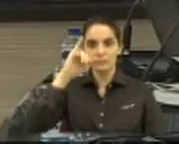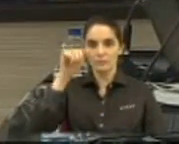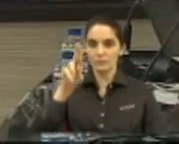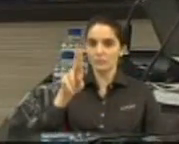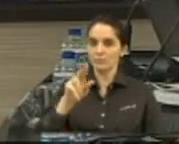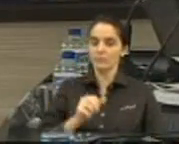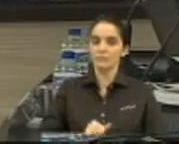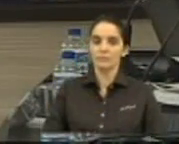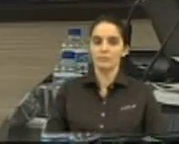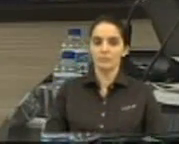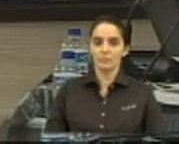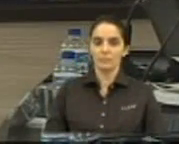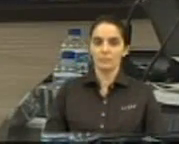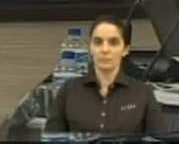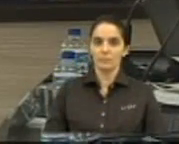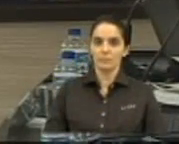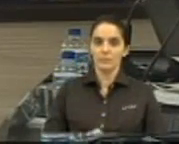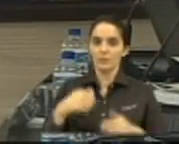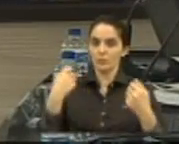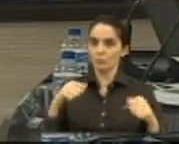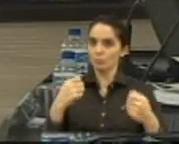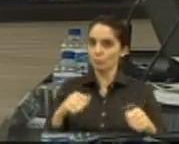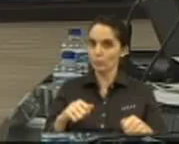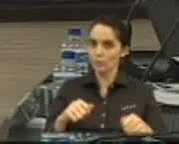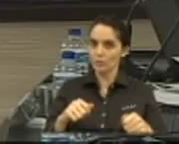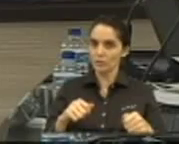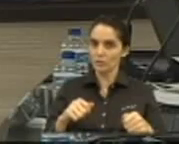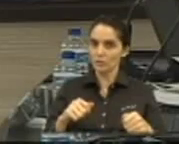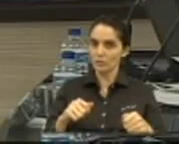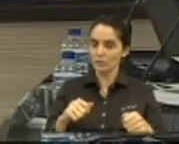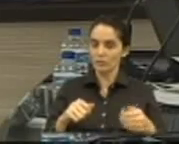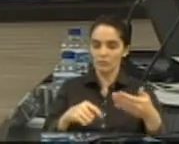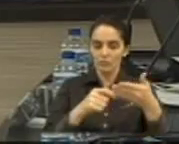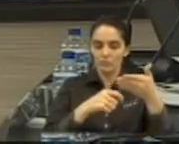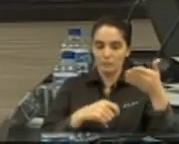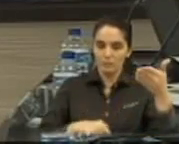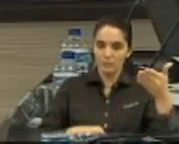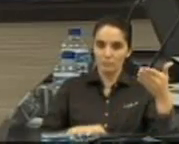que ser feita uma correção de inexatidão de texto na redação final.